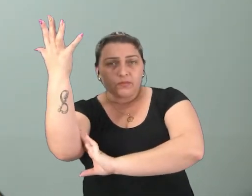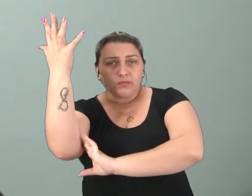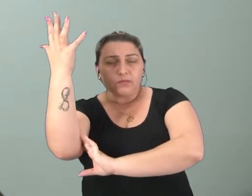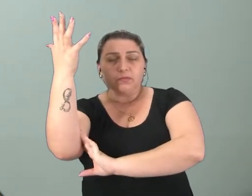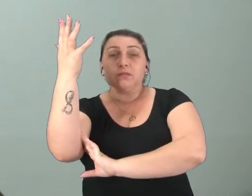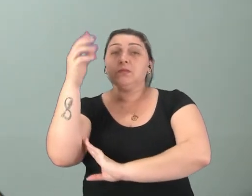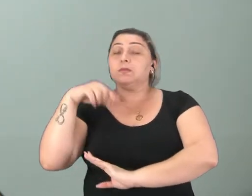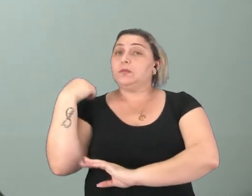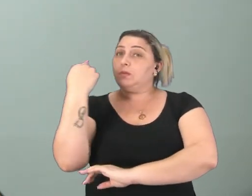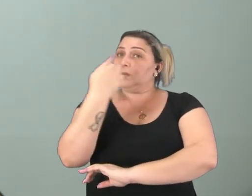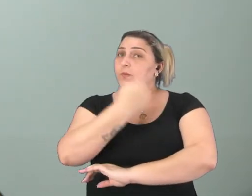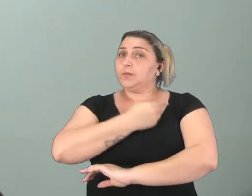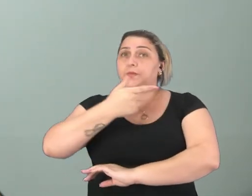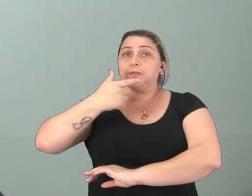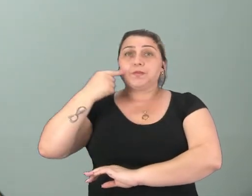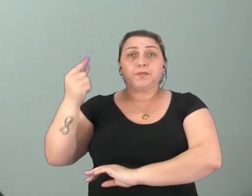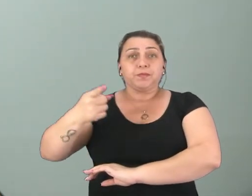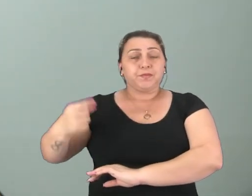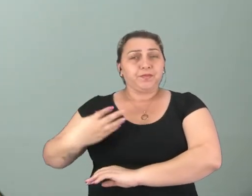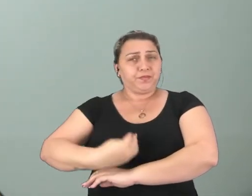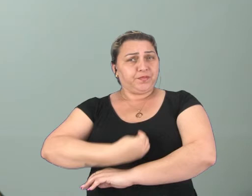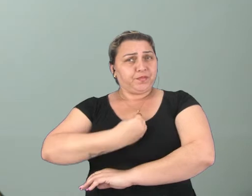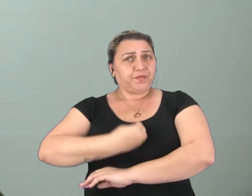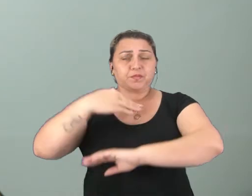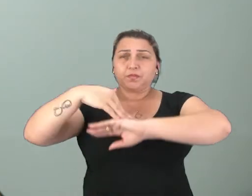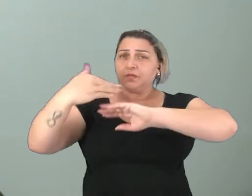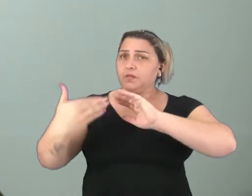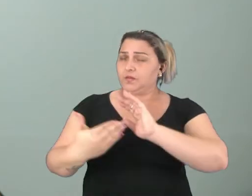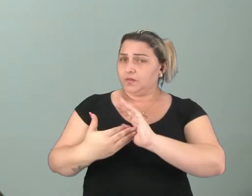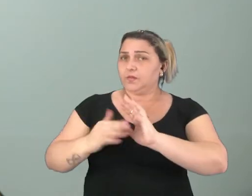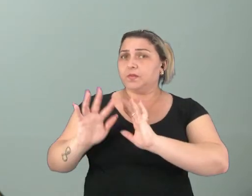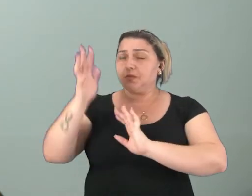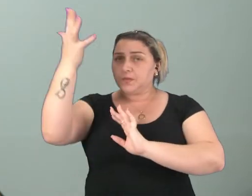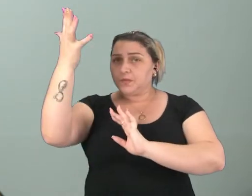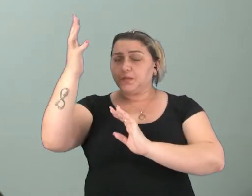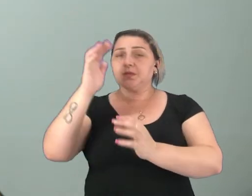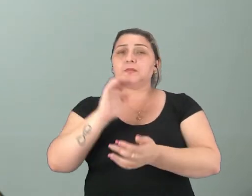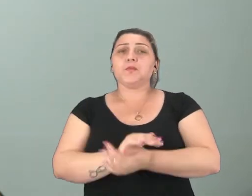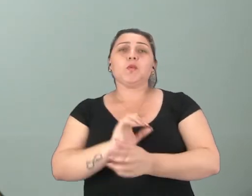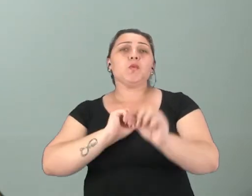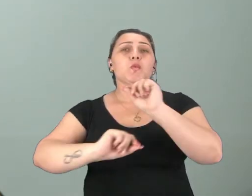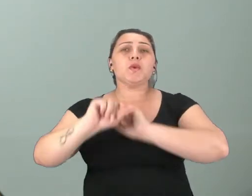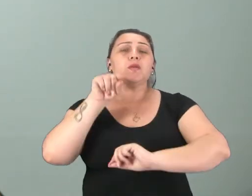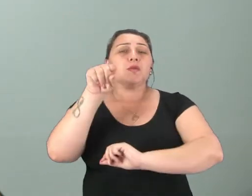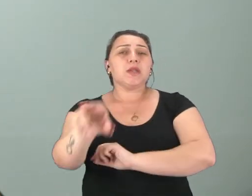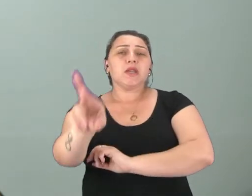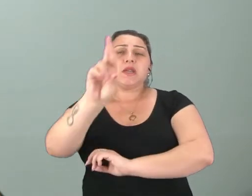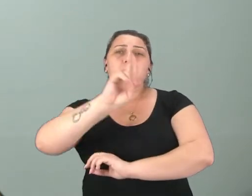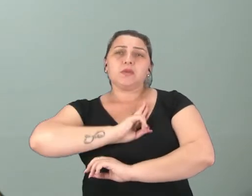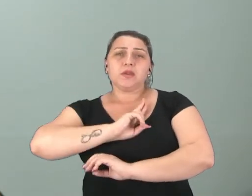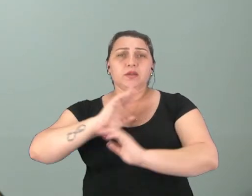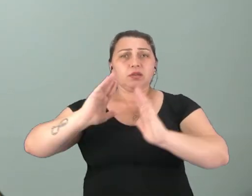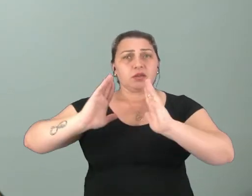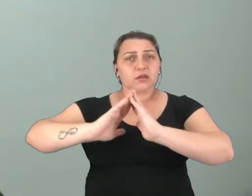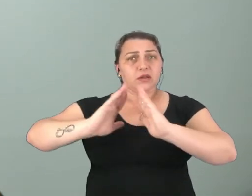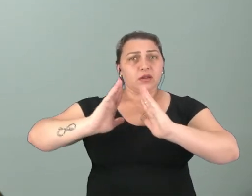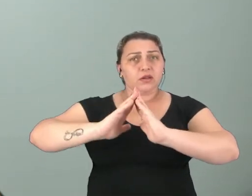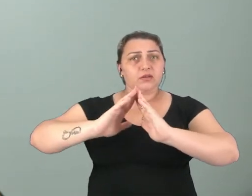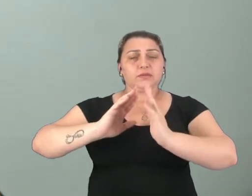aconteceu para que o nosso ratinho vivesse tudo o que ele viveu no decorrer dessa história? O que você me responderia aí de